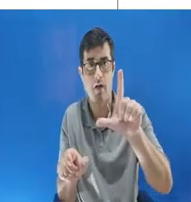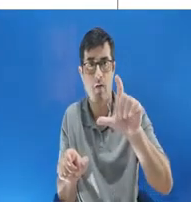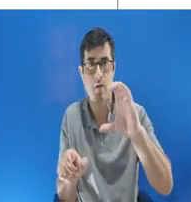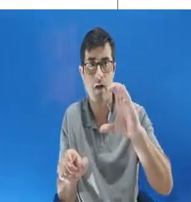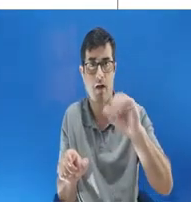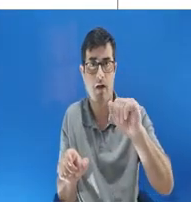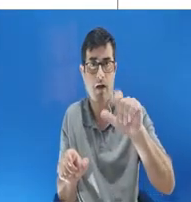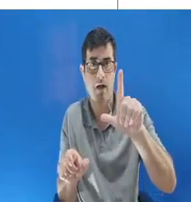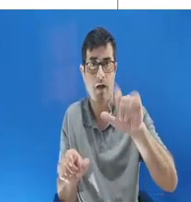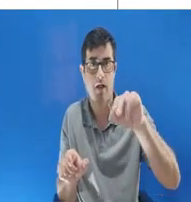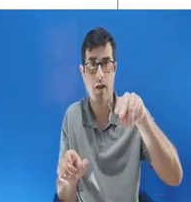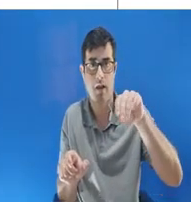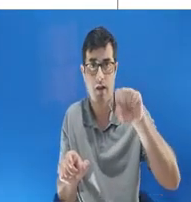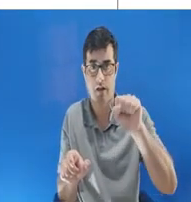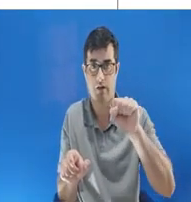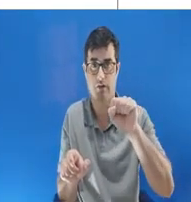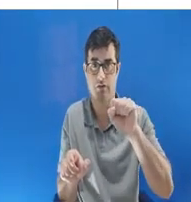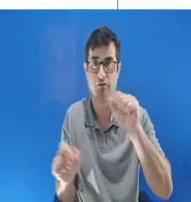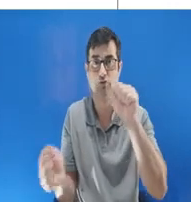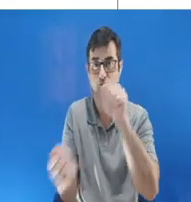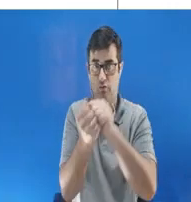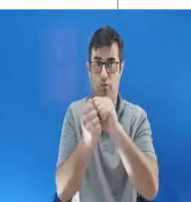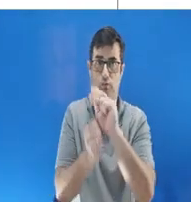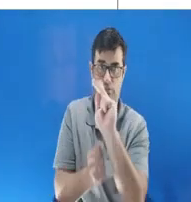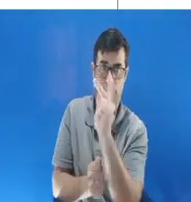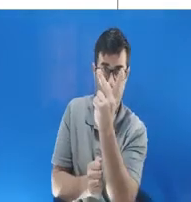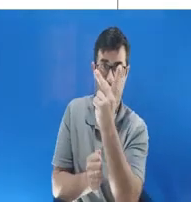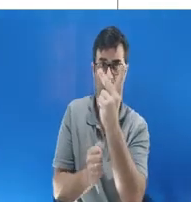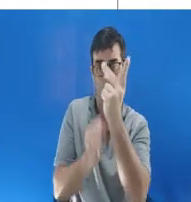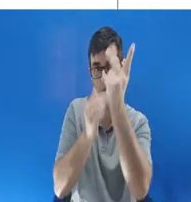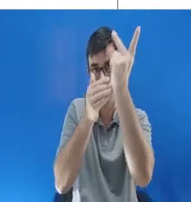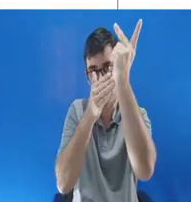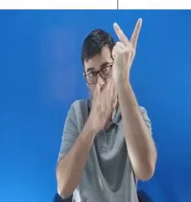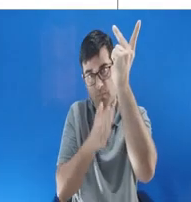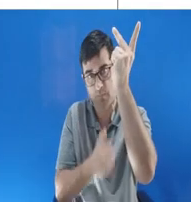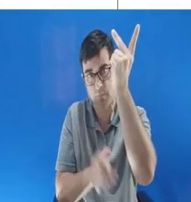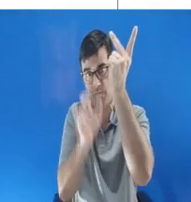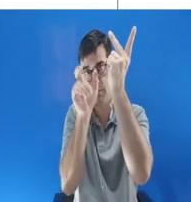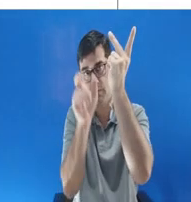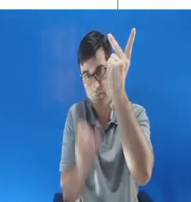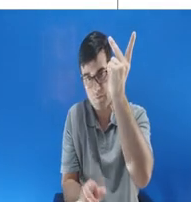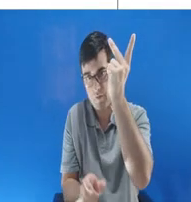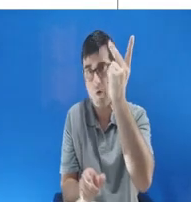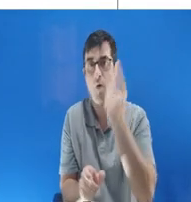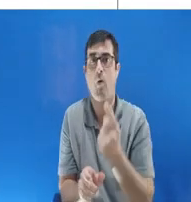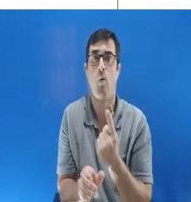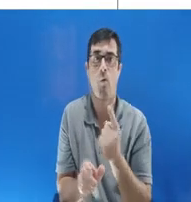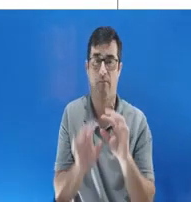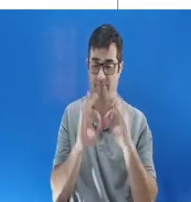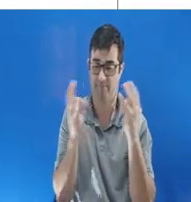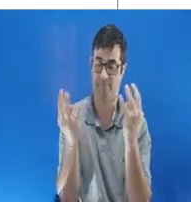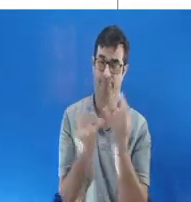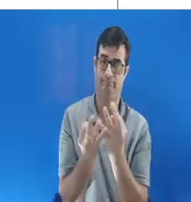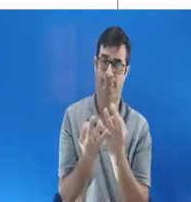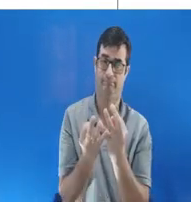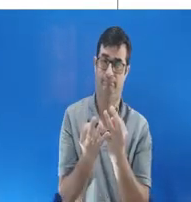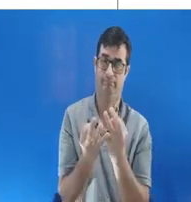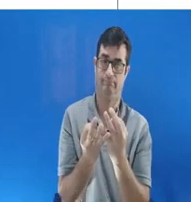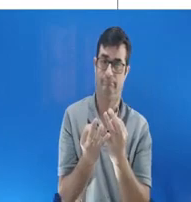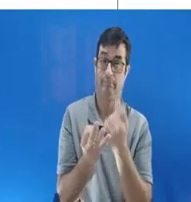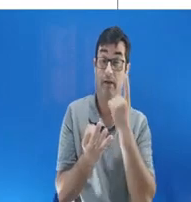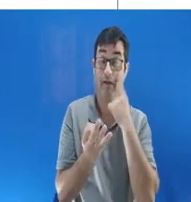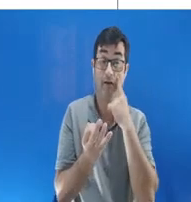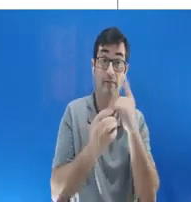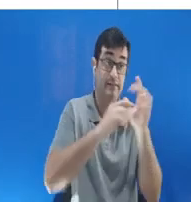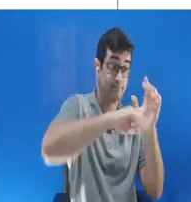alcalinos, junto com o hidrogênio, né? Então vamos pegar a família 1, né, da tabela periódica. Se eu fizer